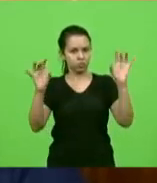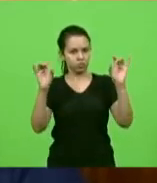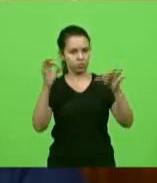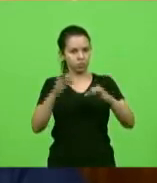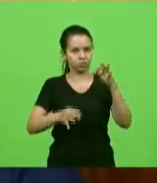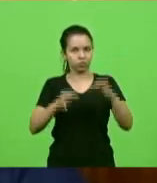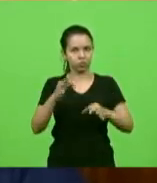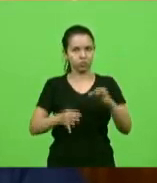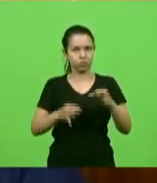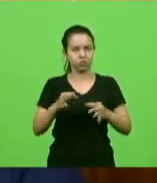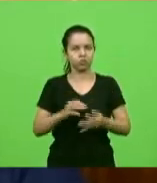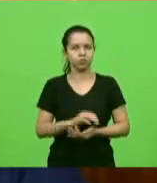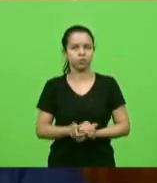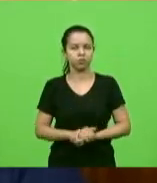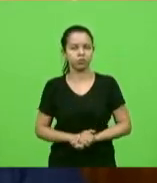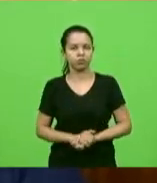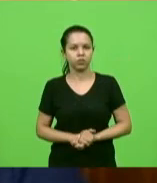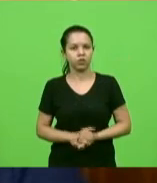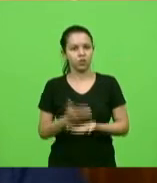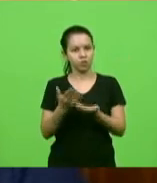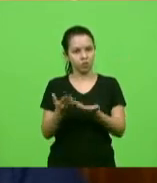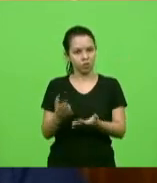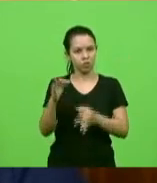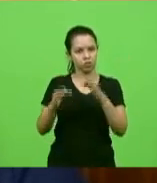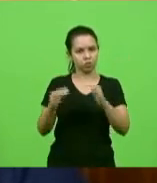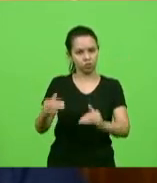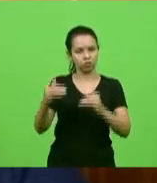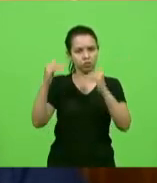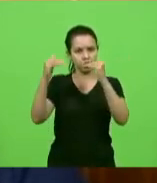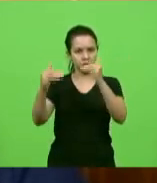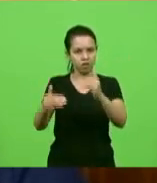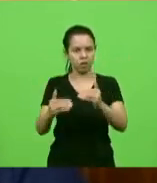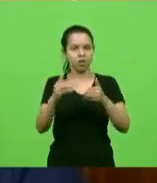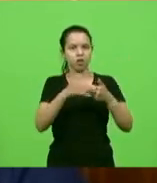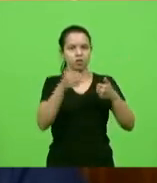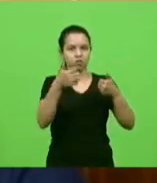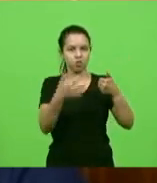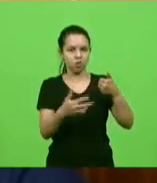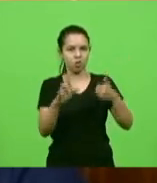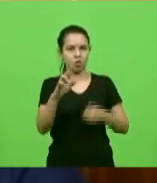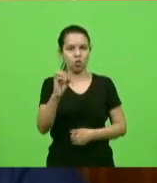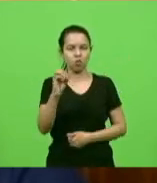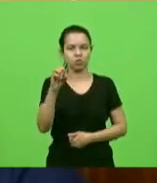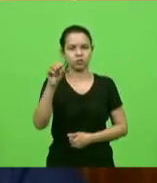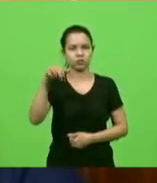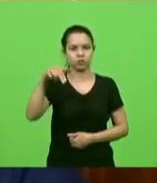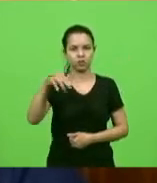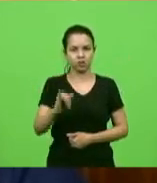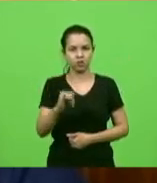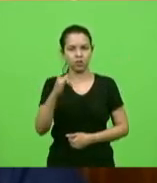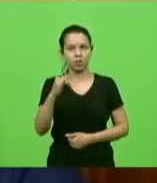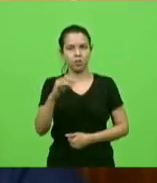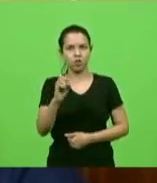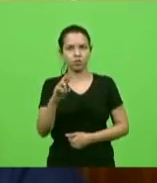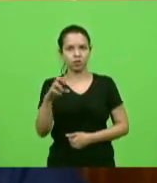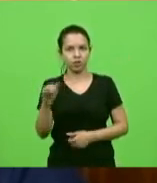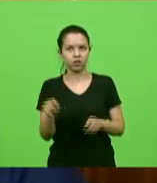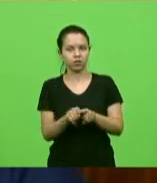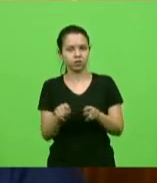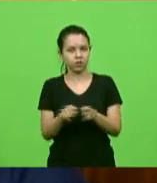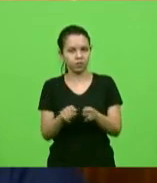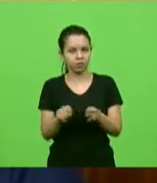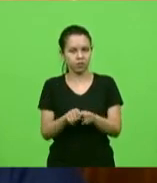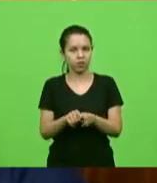de Julgamento. A senhora desembargadora, relatora Rosane Portela Wolff, a senhora desembargadora Sônia